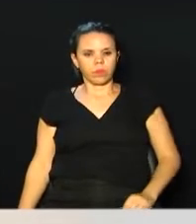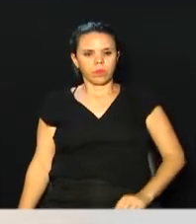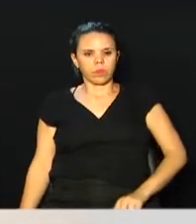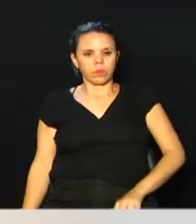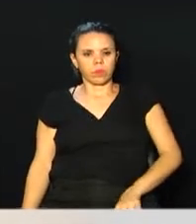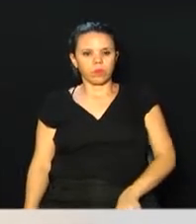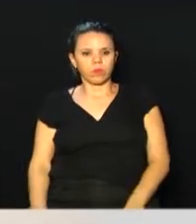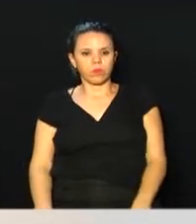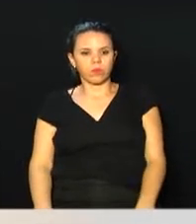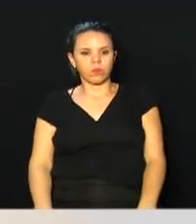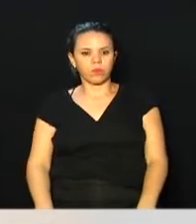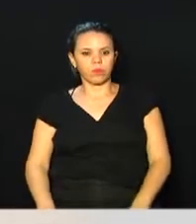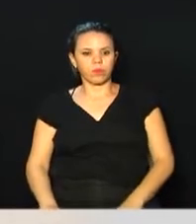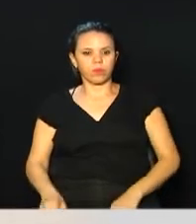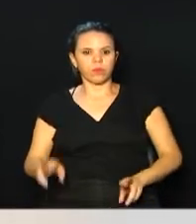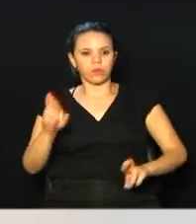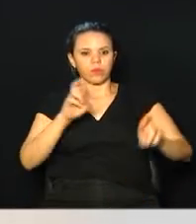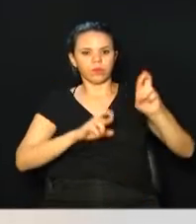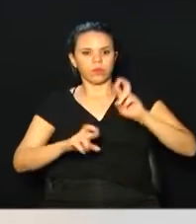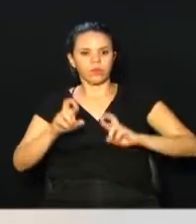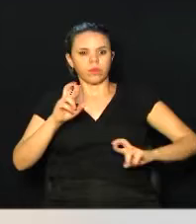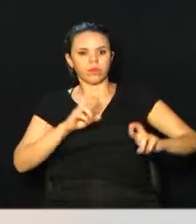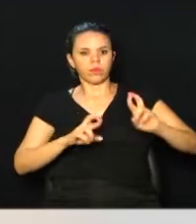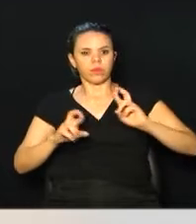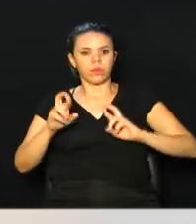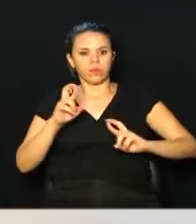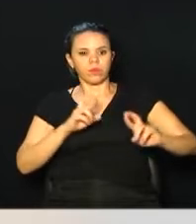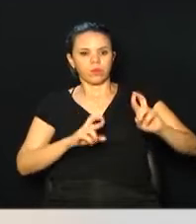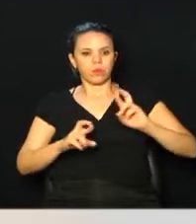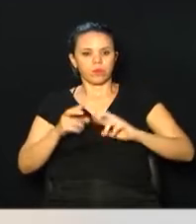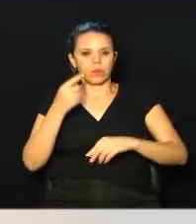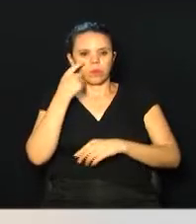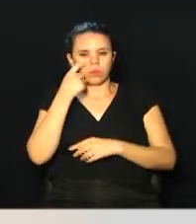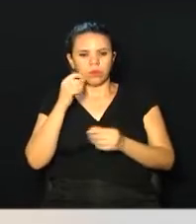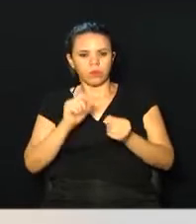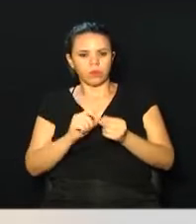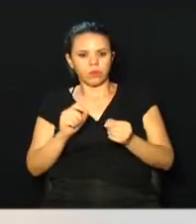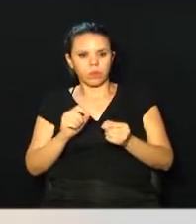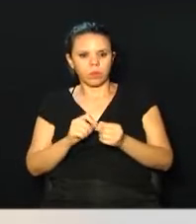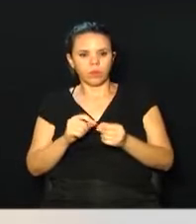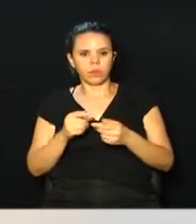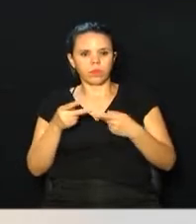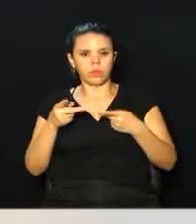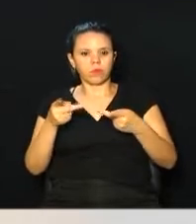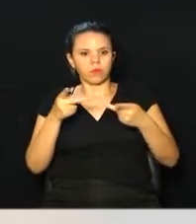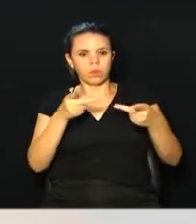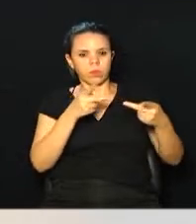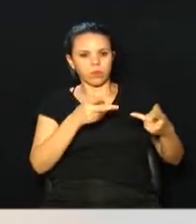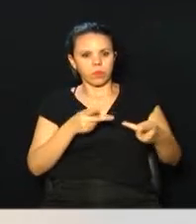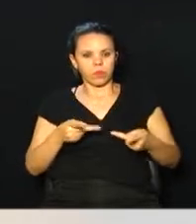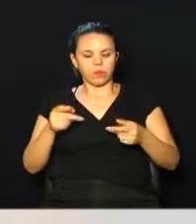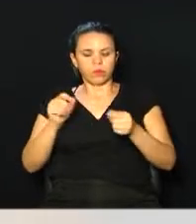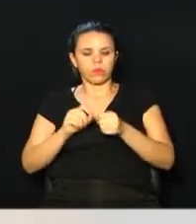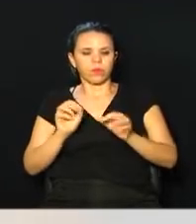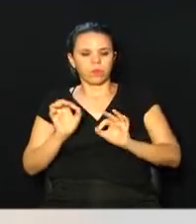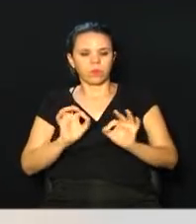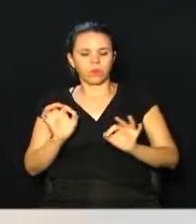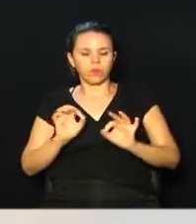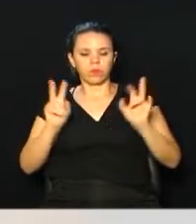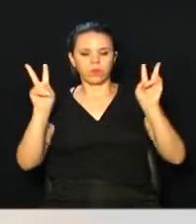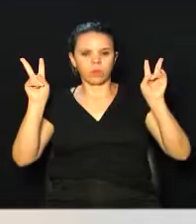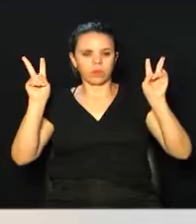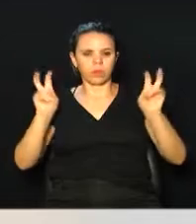Então, toda análise que eu for chamado a fazer sobre